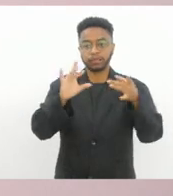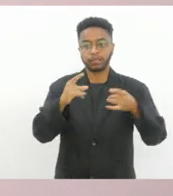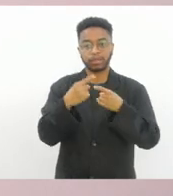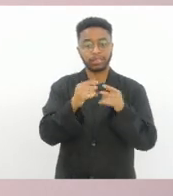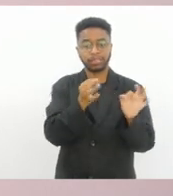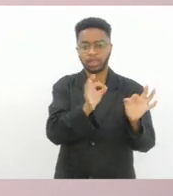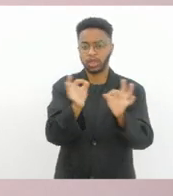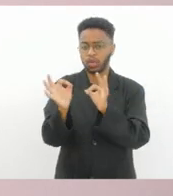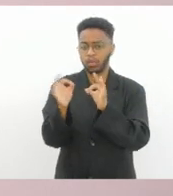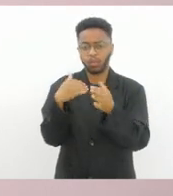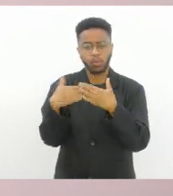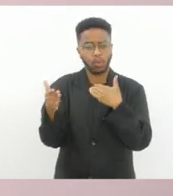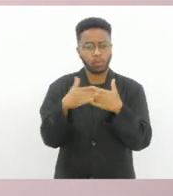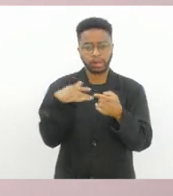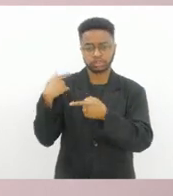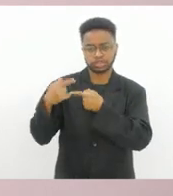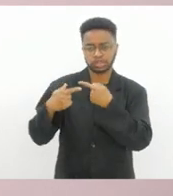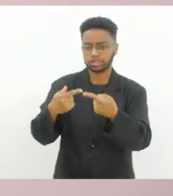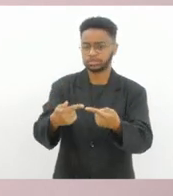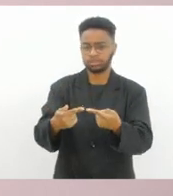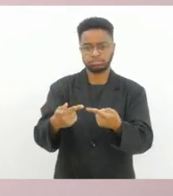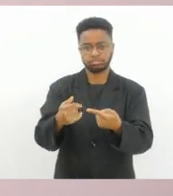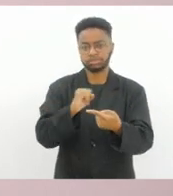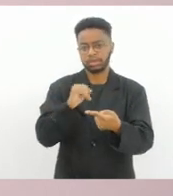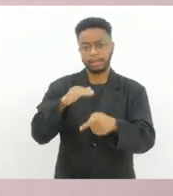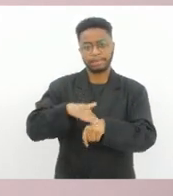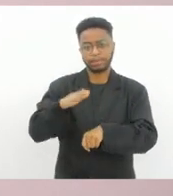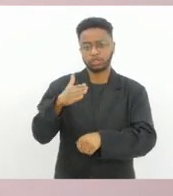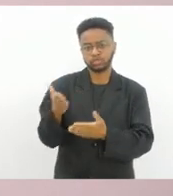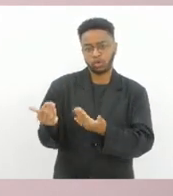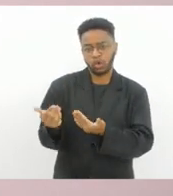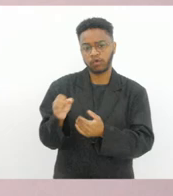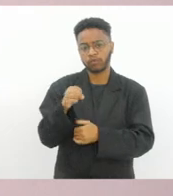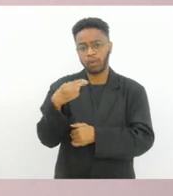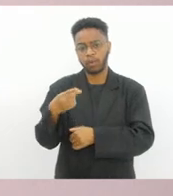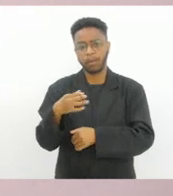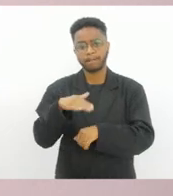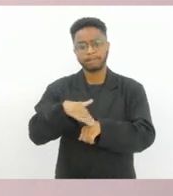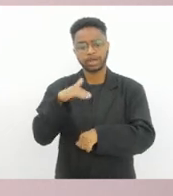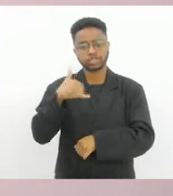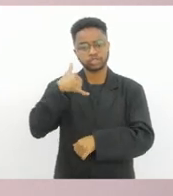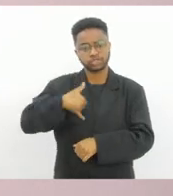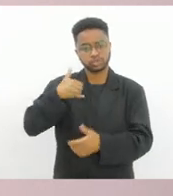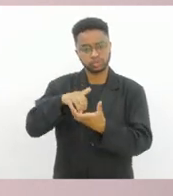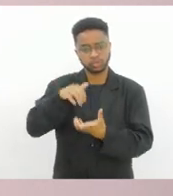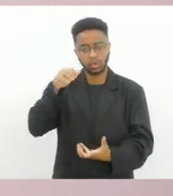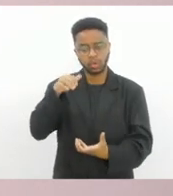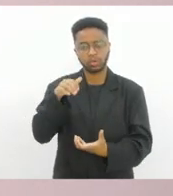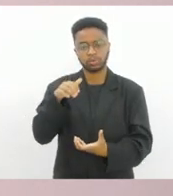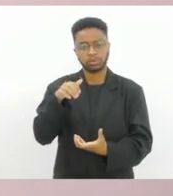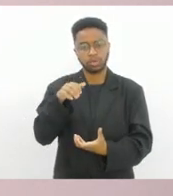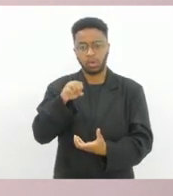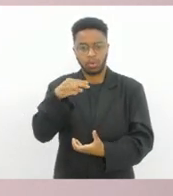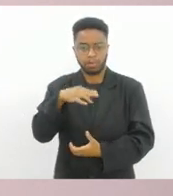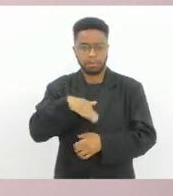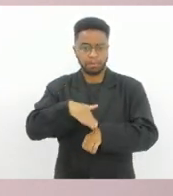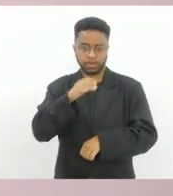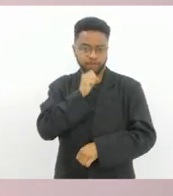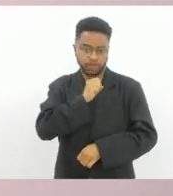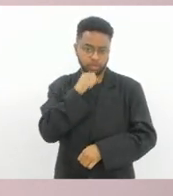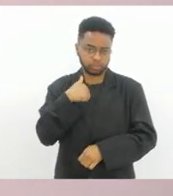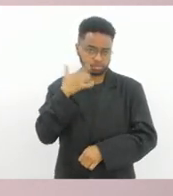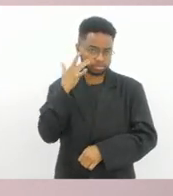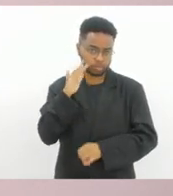Nenhuma, seja a geração que for, né, da mais nova à mais idosa, ou mais velha, não sei qual é o melhor